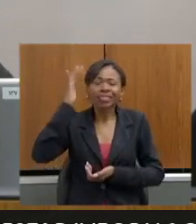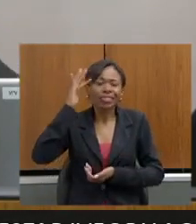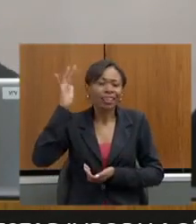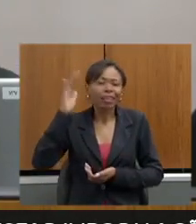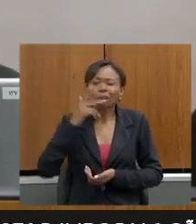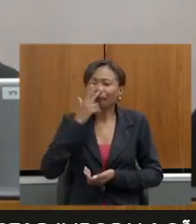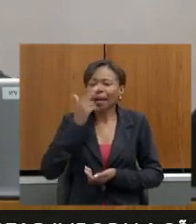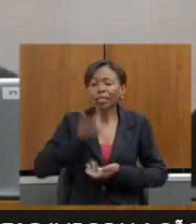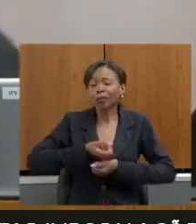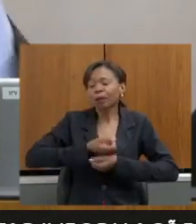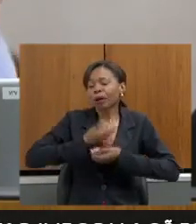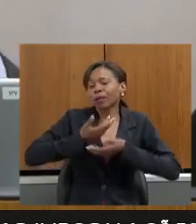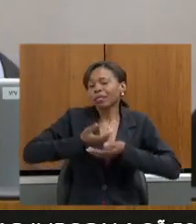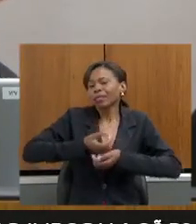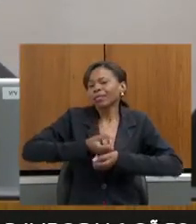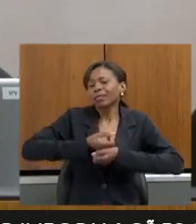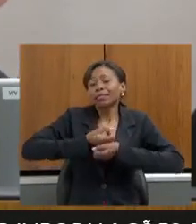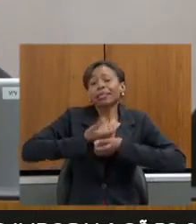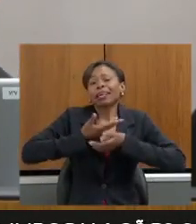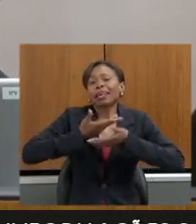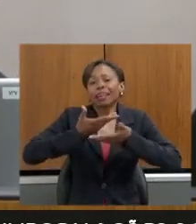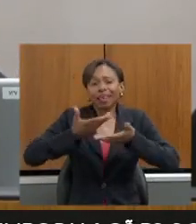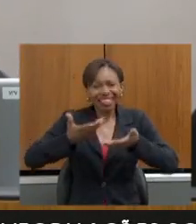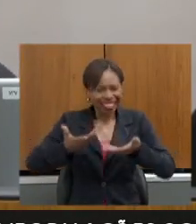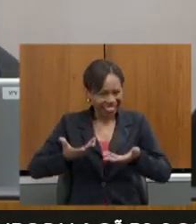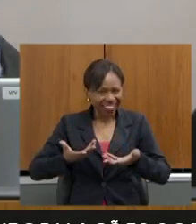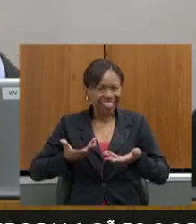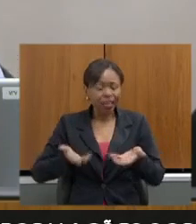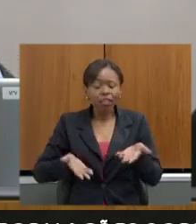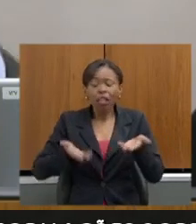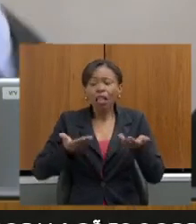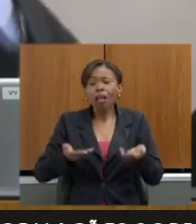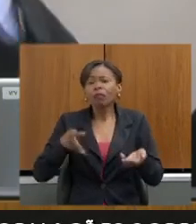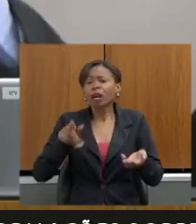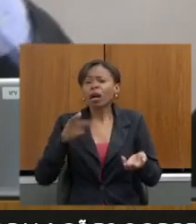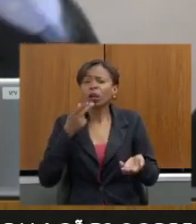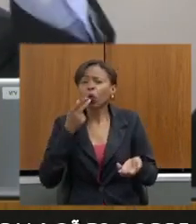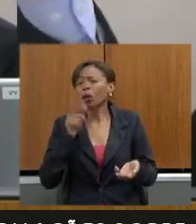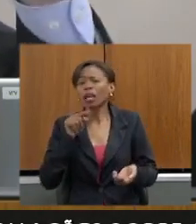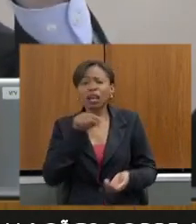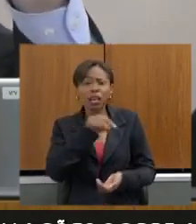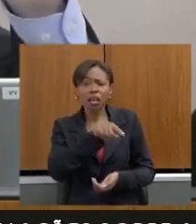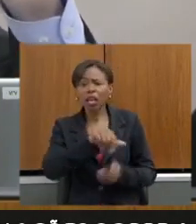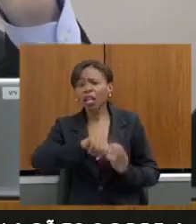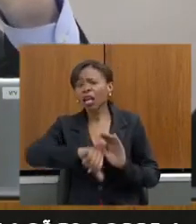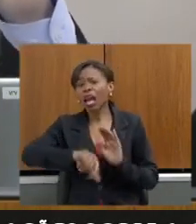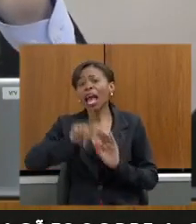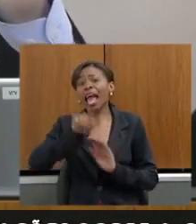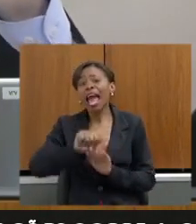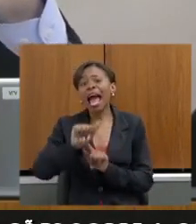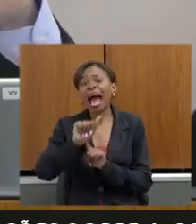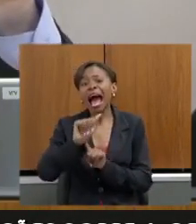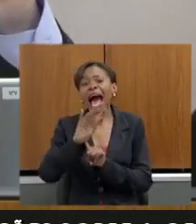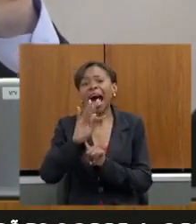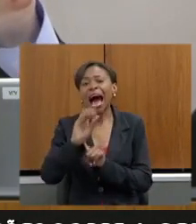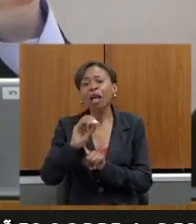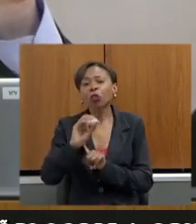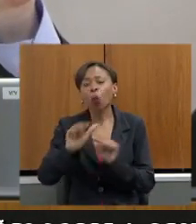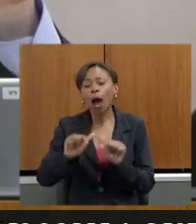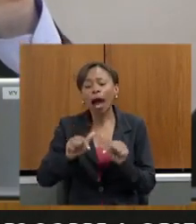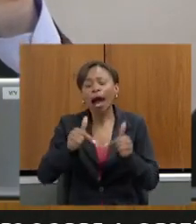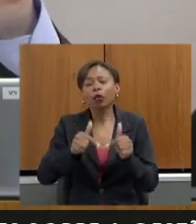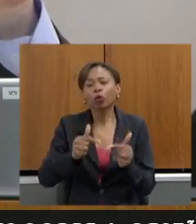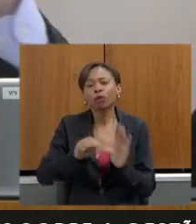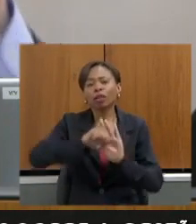né o momento até vulcões como dizer assim Doutor Joaquim falou assim não ele cometeu um ato infracional que que é cometer